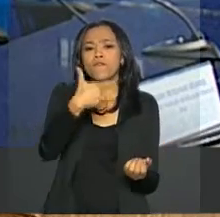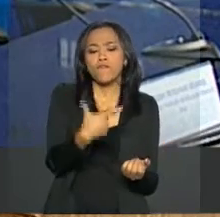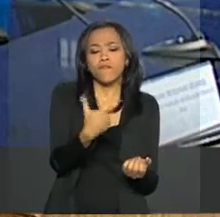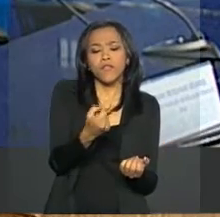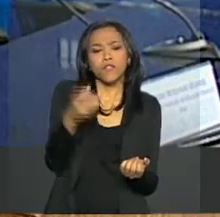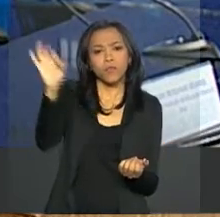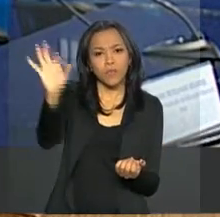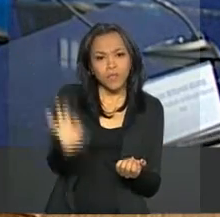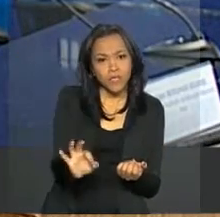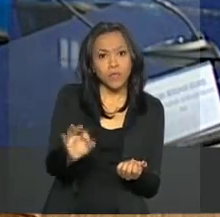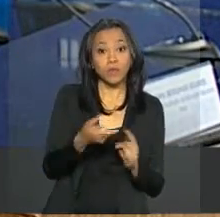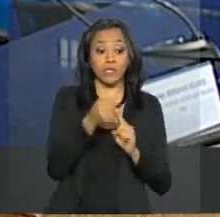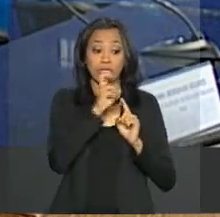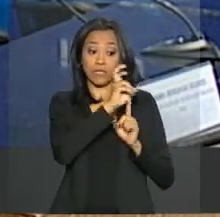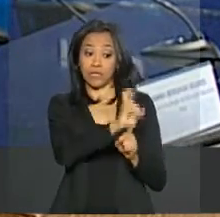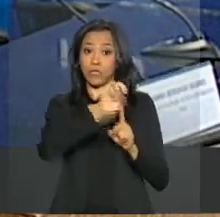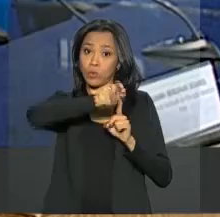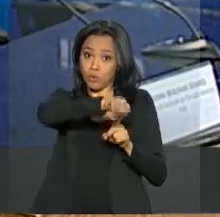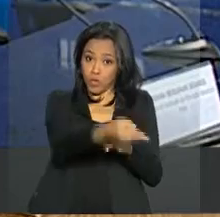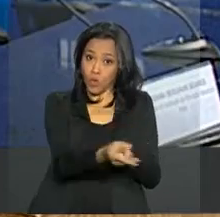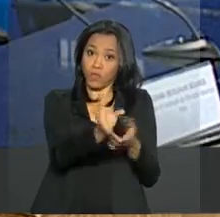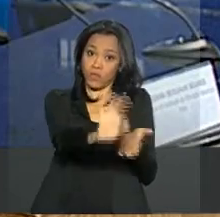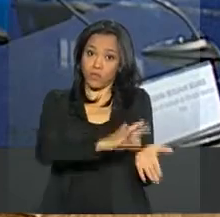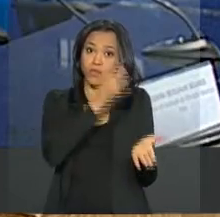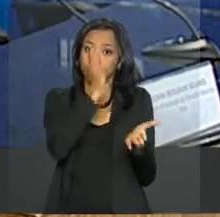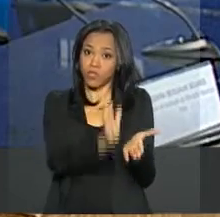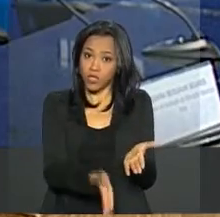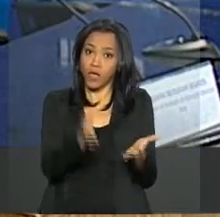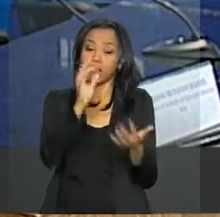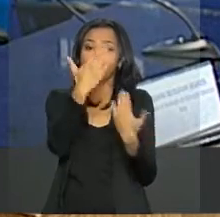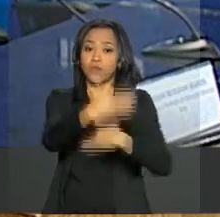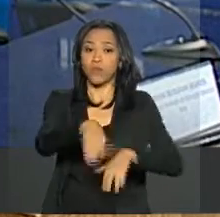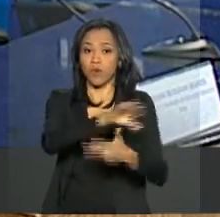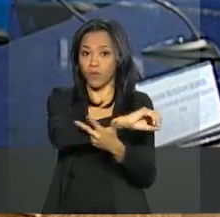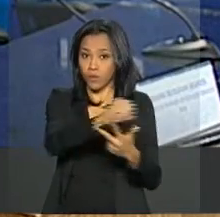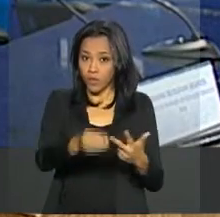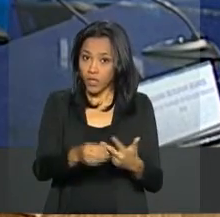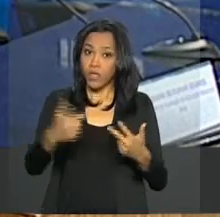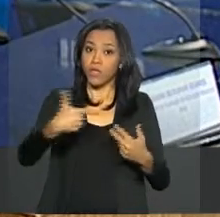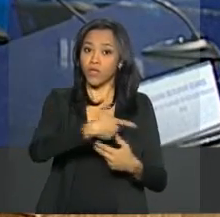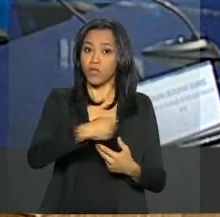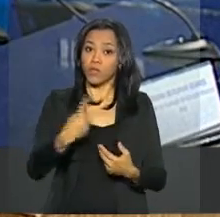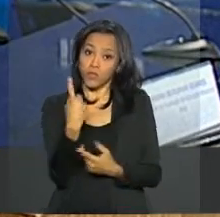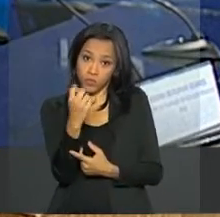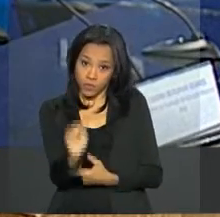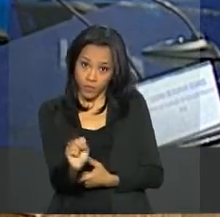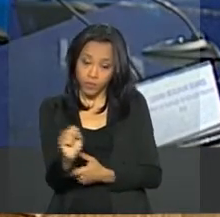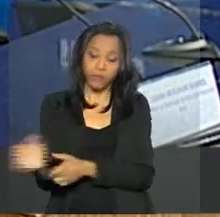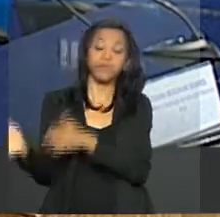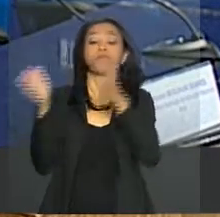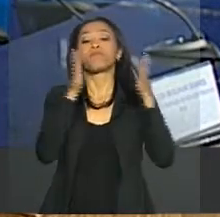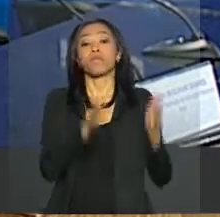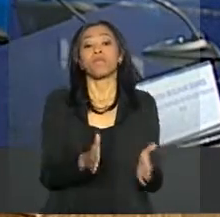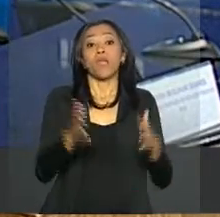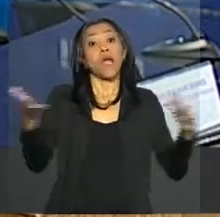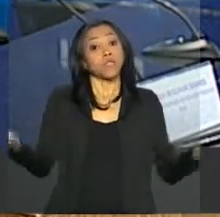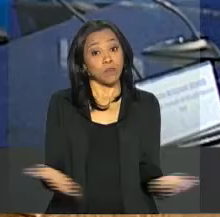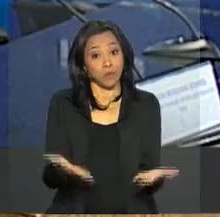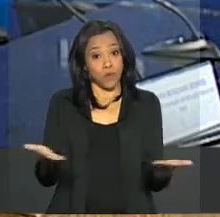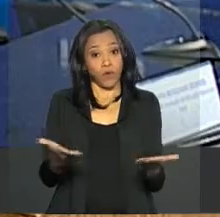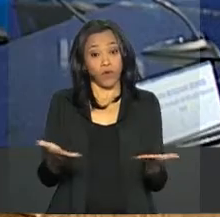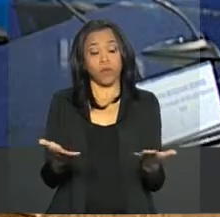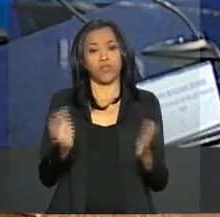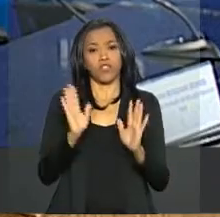25% de 5,5 milhões de inscritos no Exame Nacional do Ensino Médio em 2018. Bom, as provas de hoje se